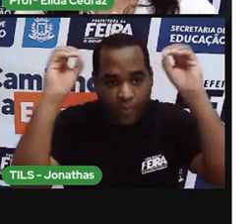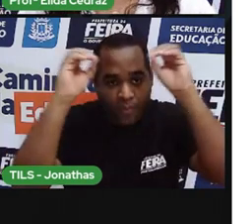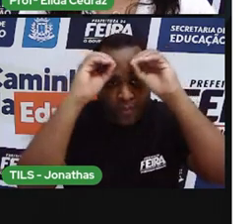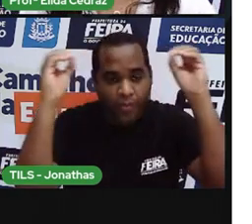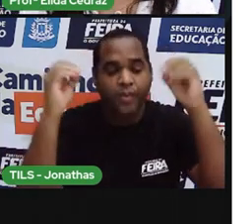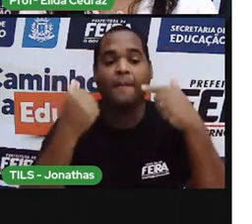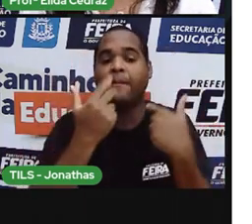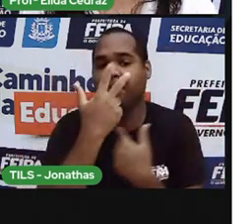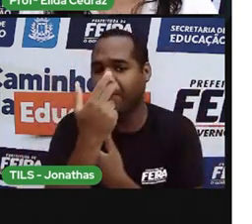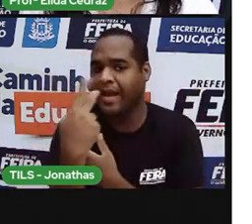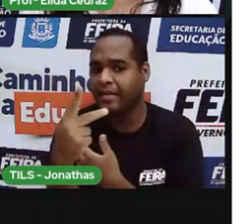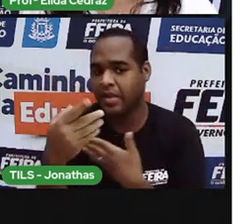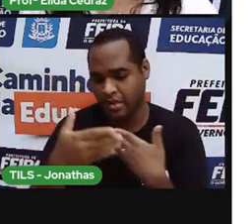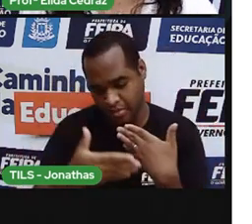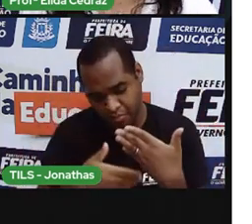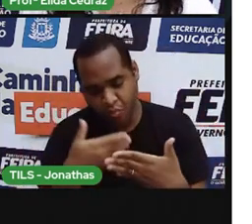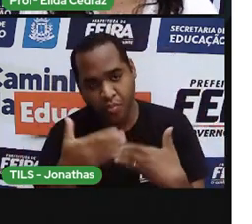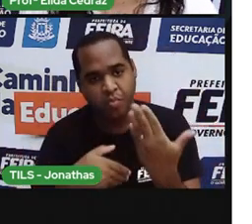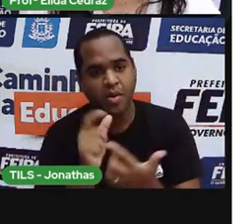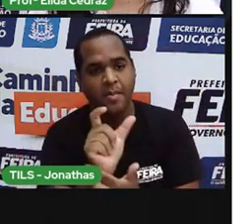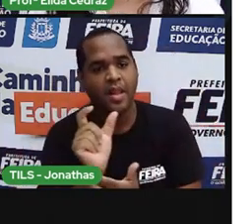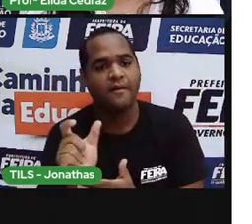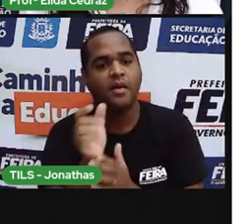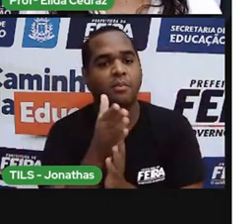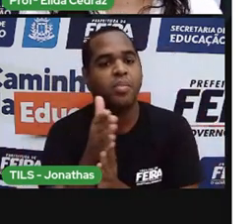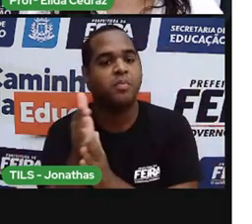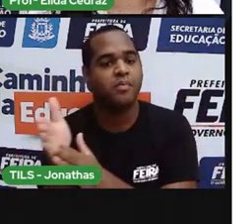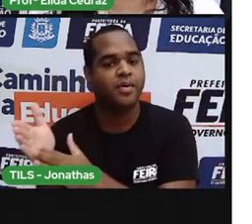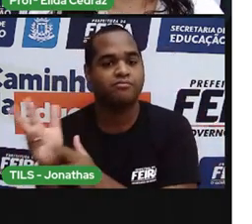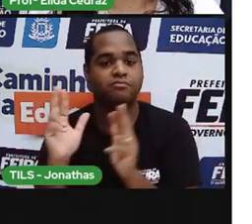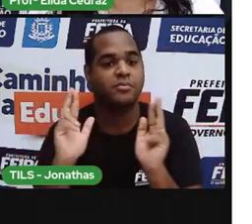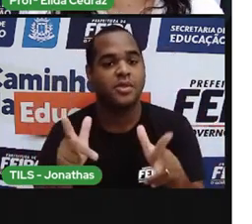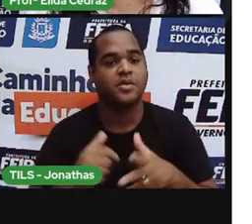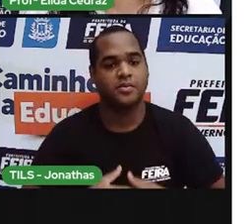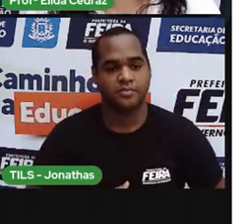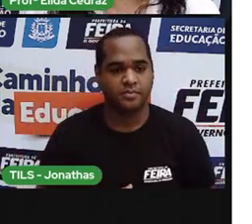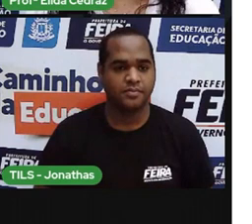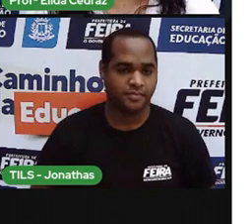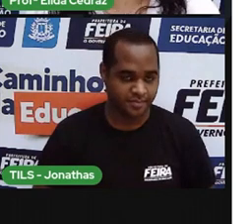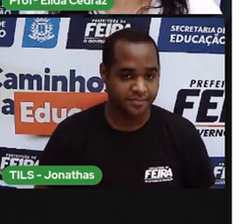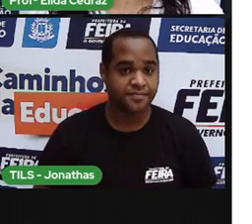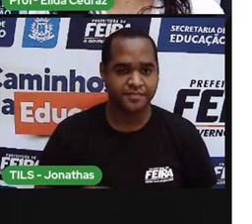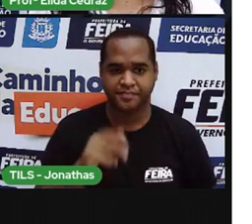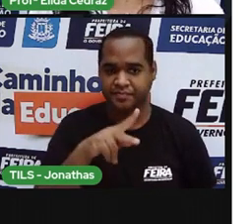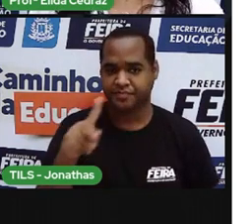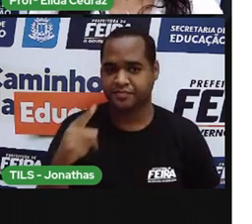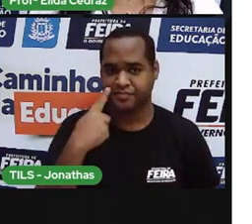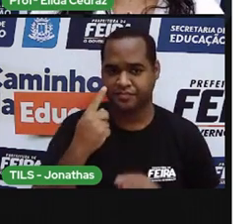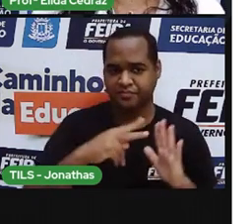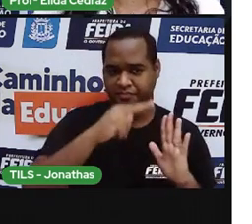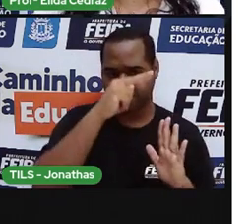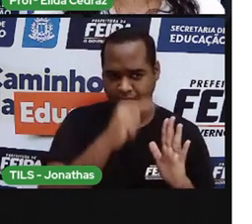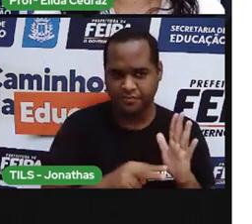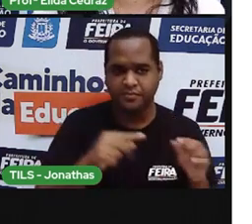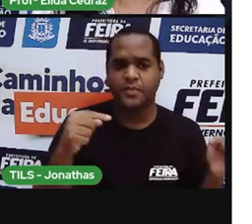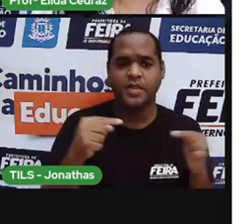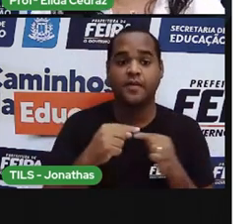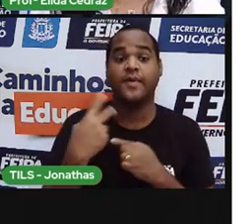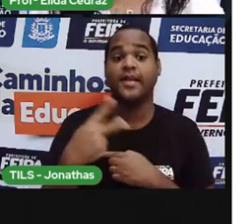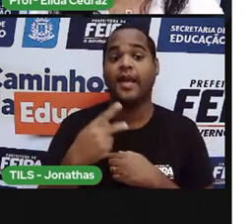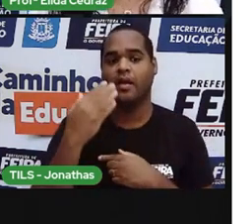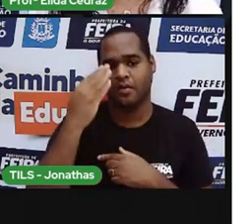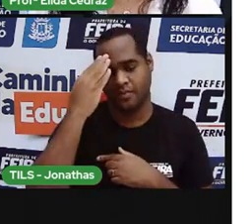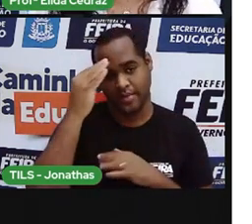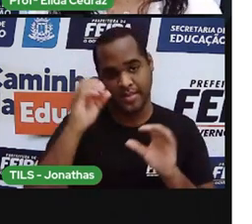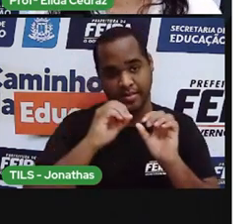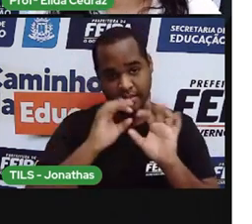a segmentação das palavras. A Pro vai ler o texto e você vai entender